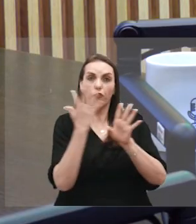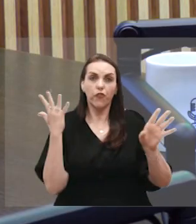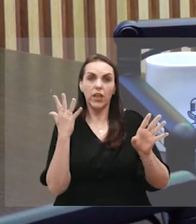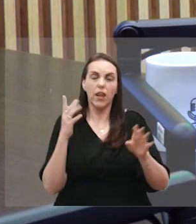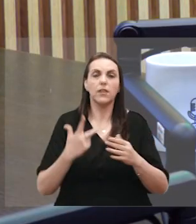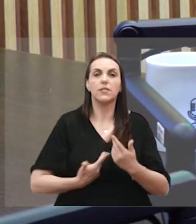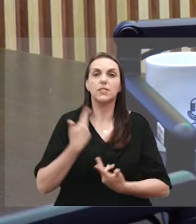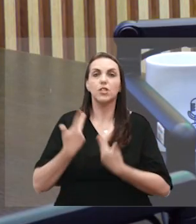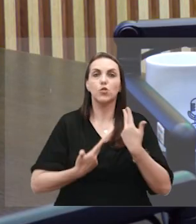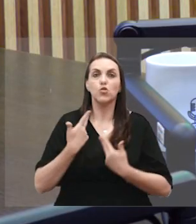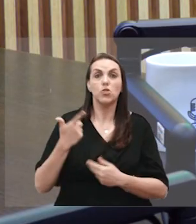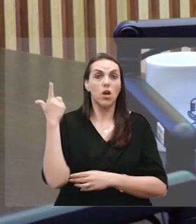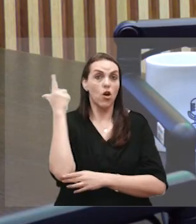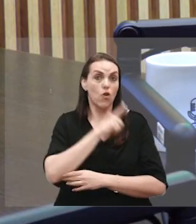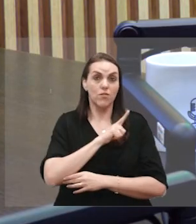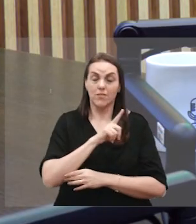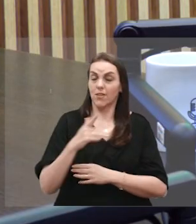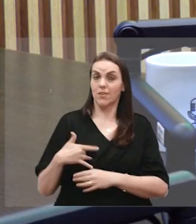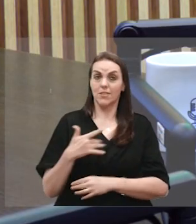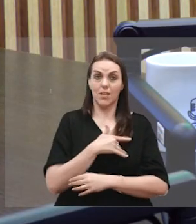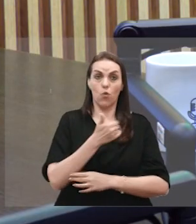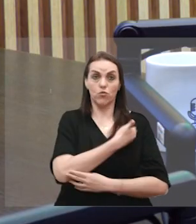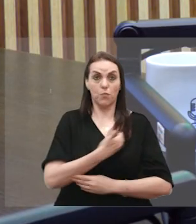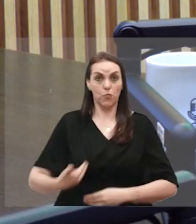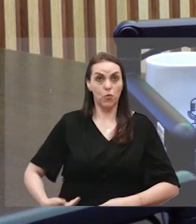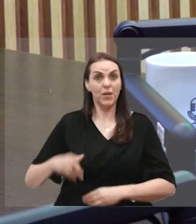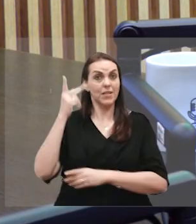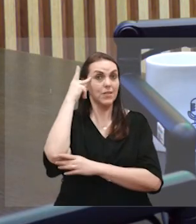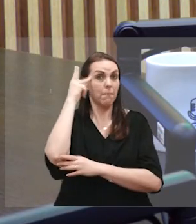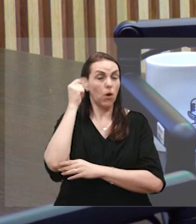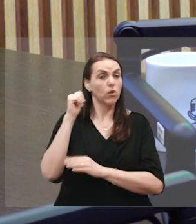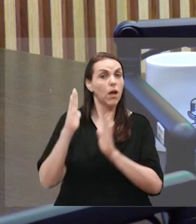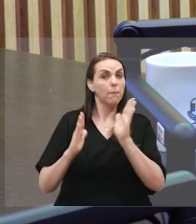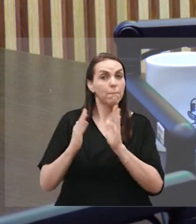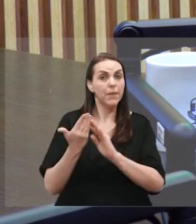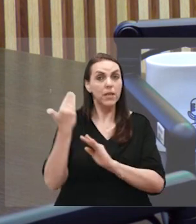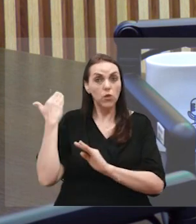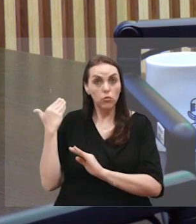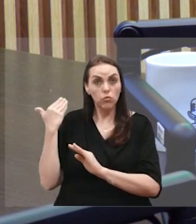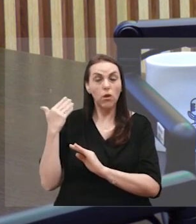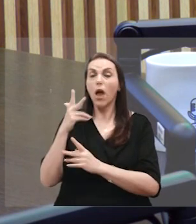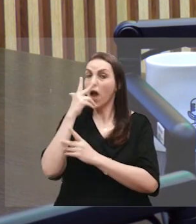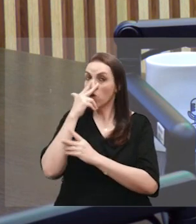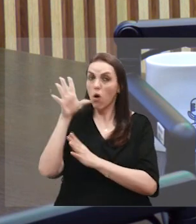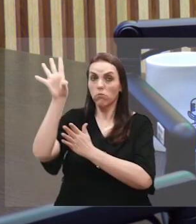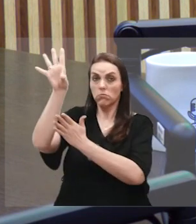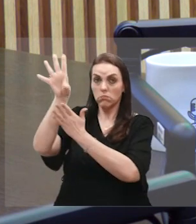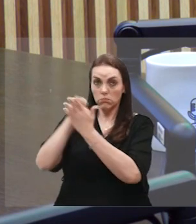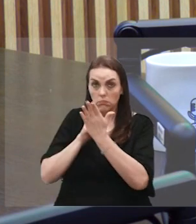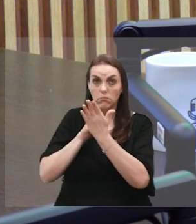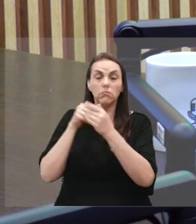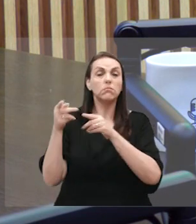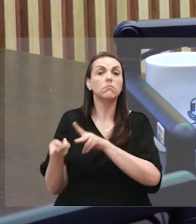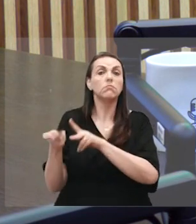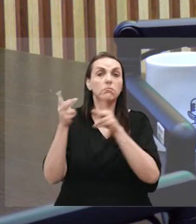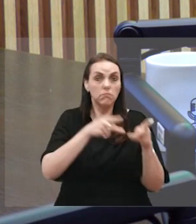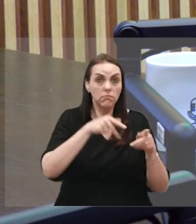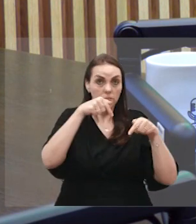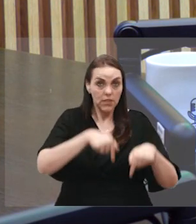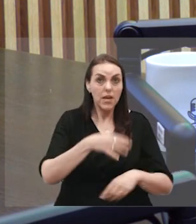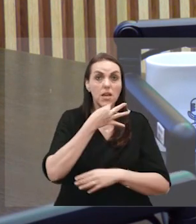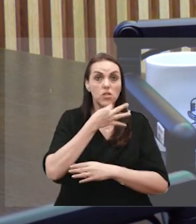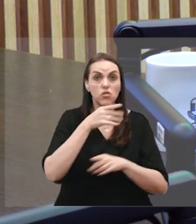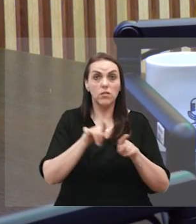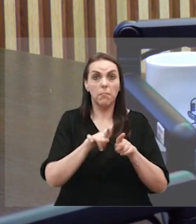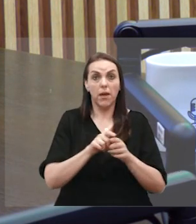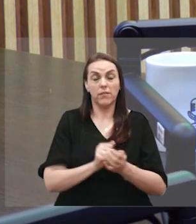e endireitar lá a questão da saúde pública em São Paulo naquela época. Vamos ver como ele fez isso, vamos trazer para